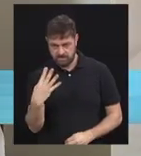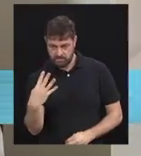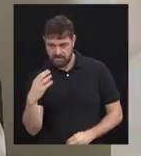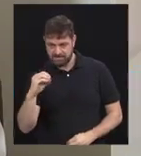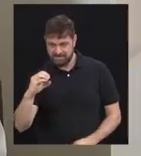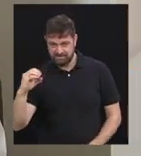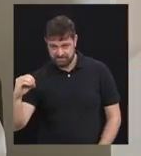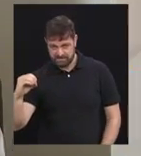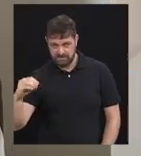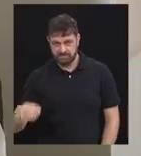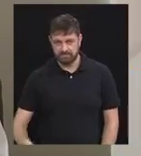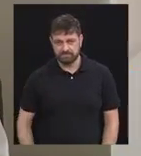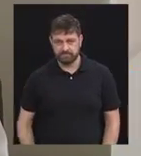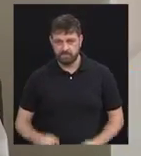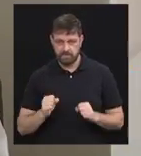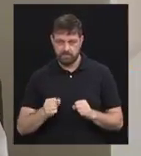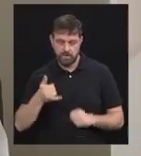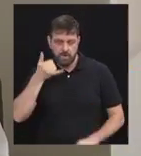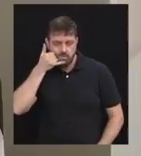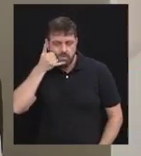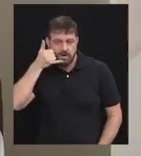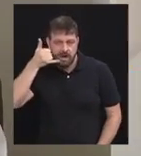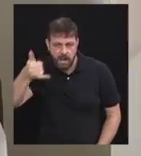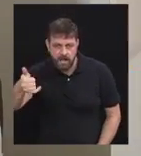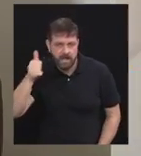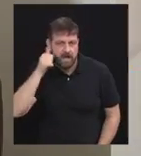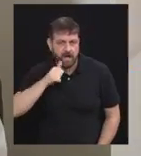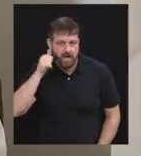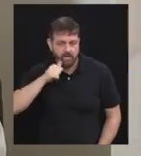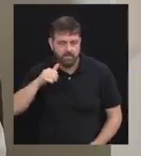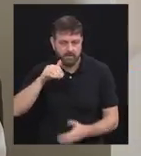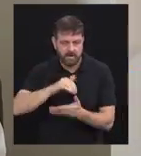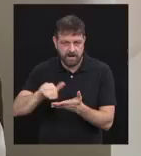3787-3400. Pode conversar com a Rose, que é o nosso